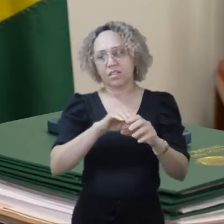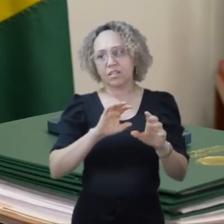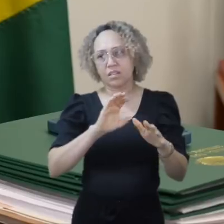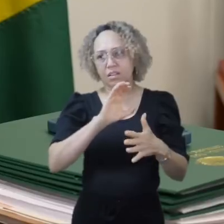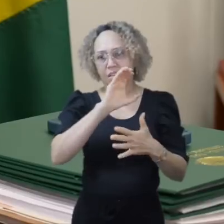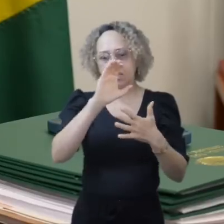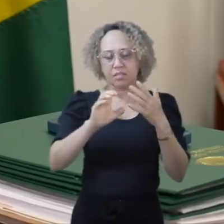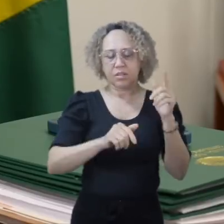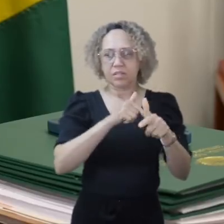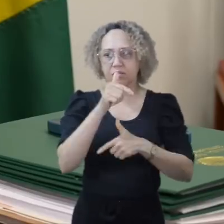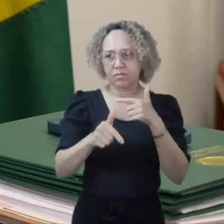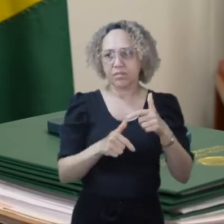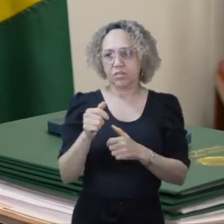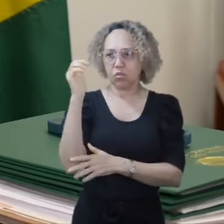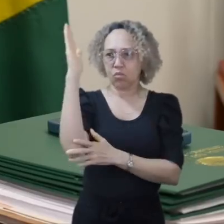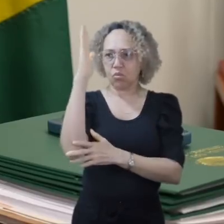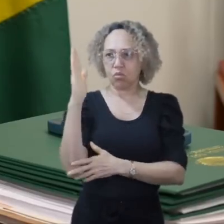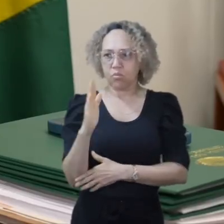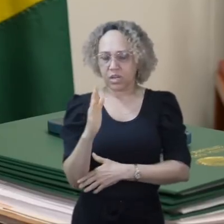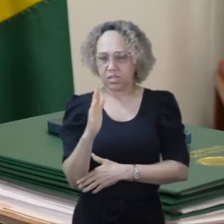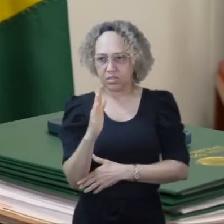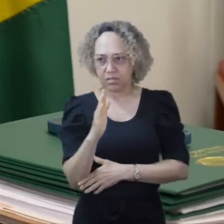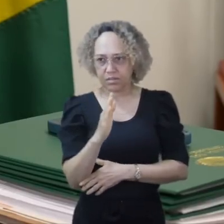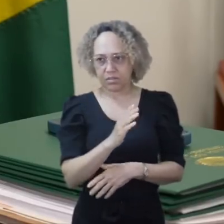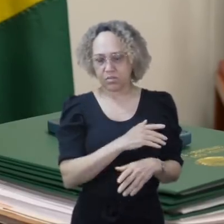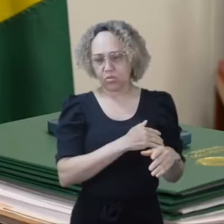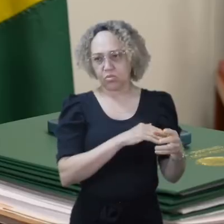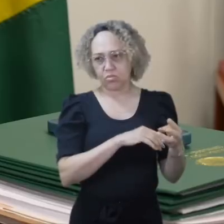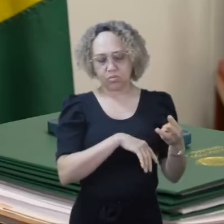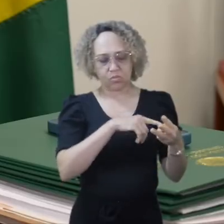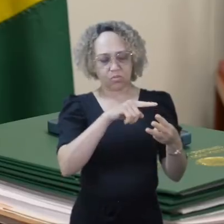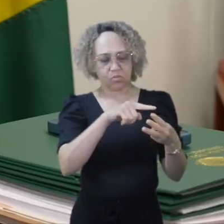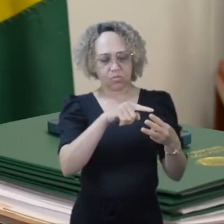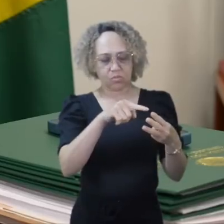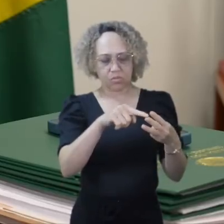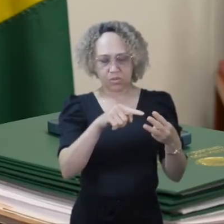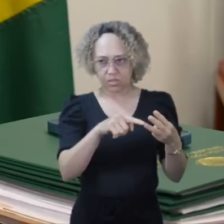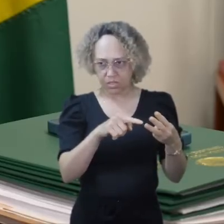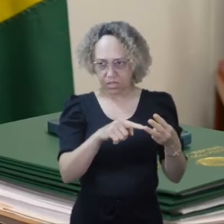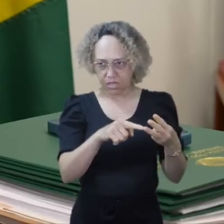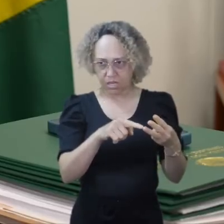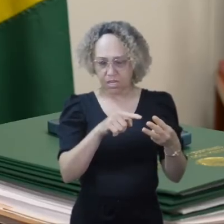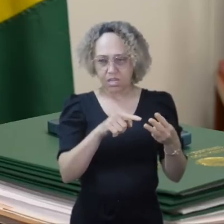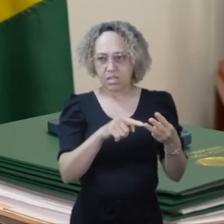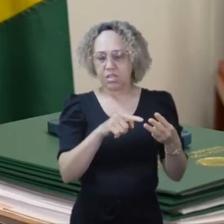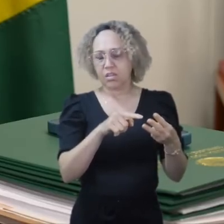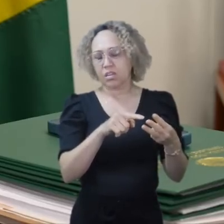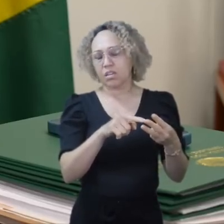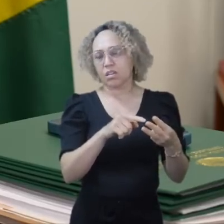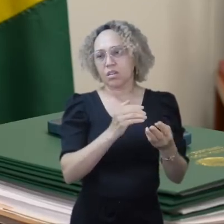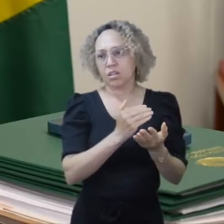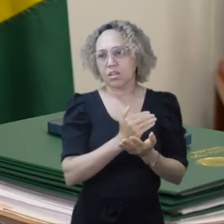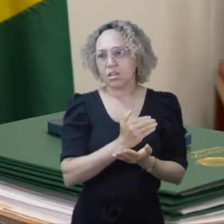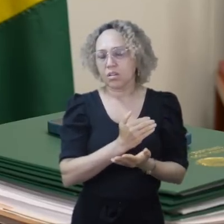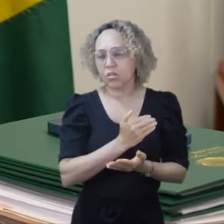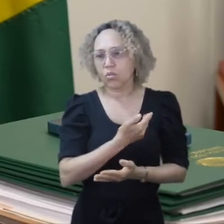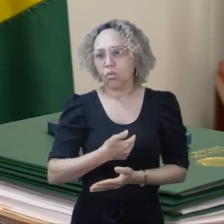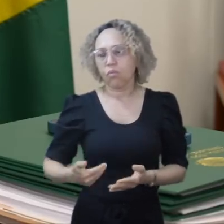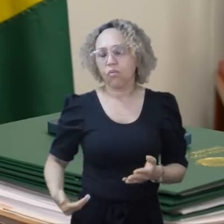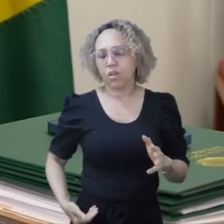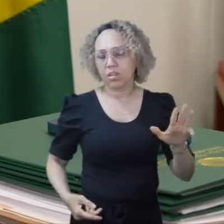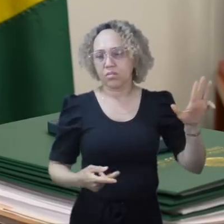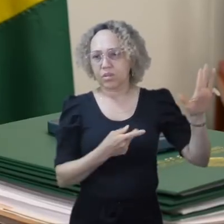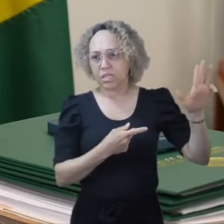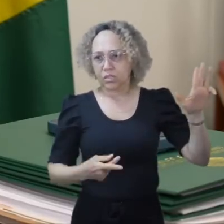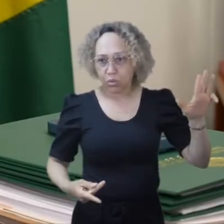O Brasil tem, nos últimos governos do presidente Lula, e nesses 2 anos e meio do governo do presidente Lula, teve o menor